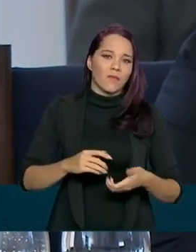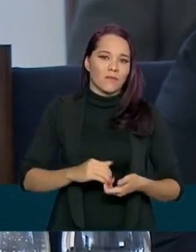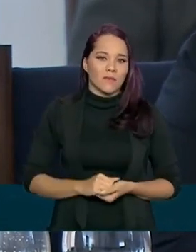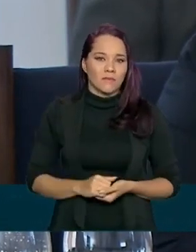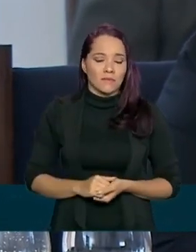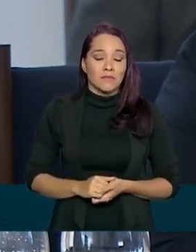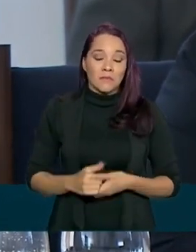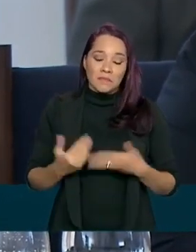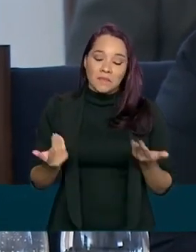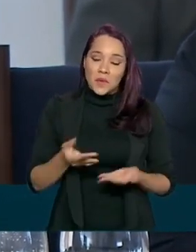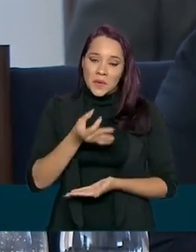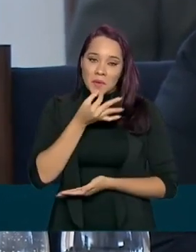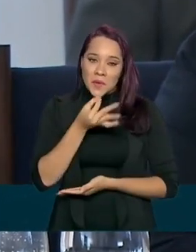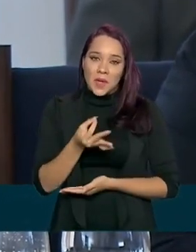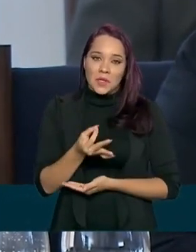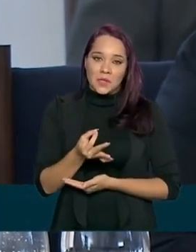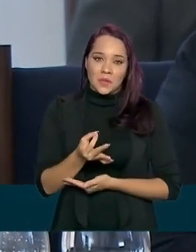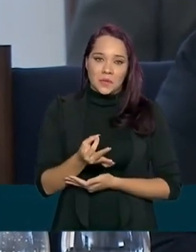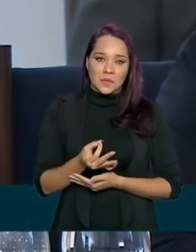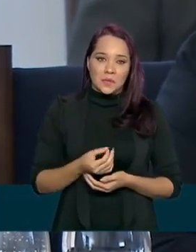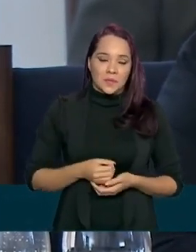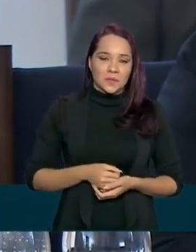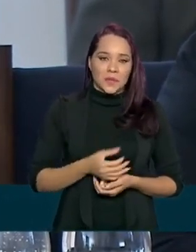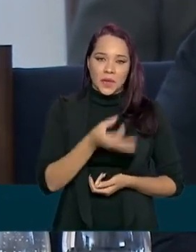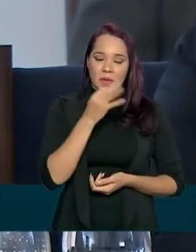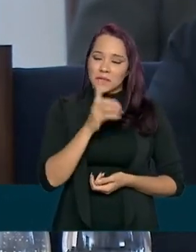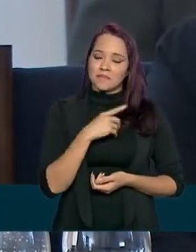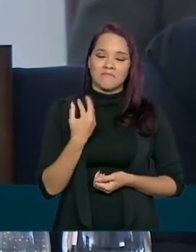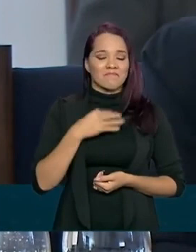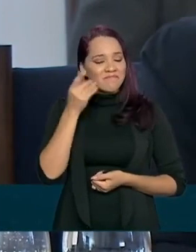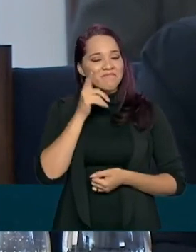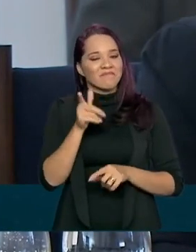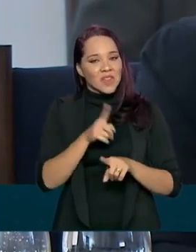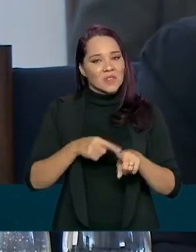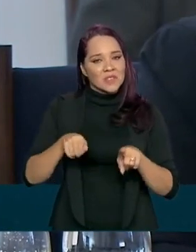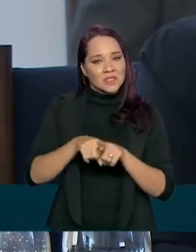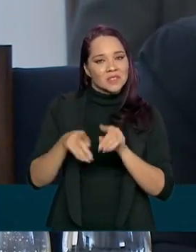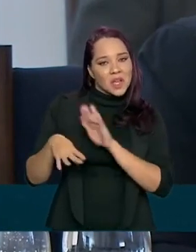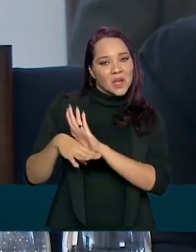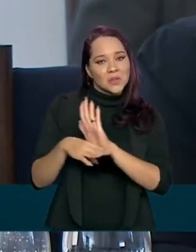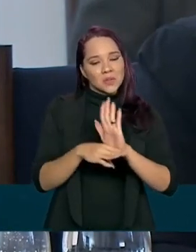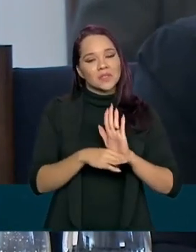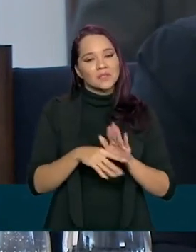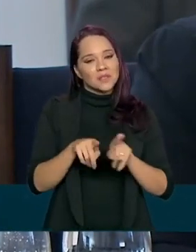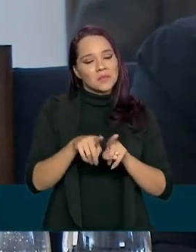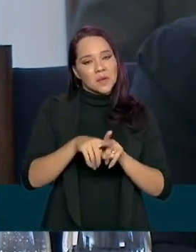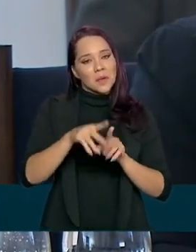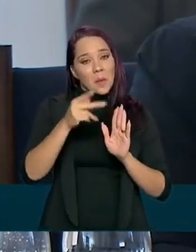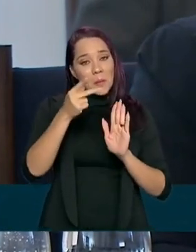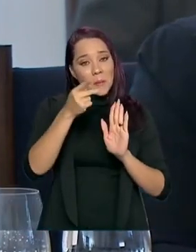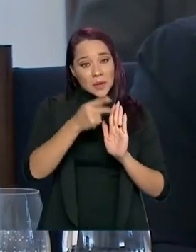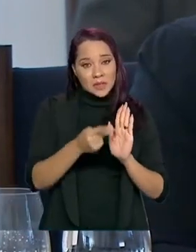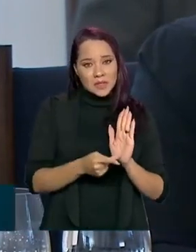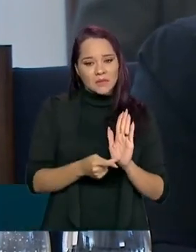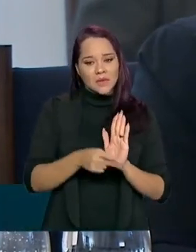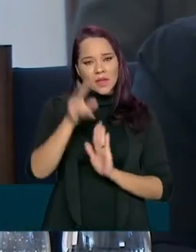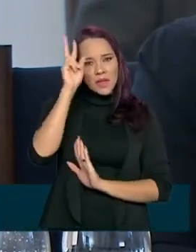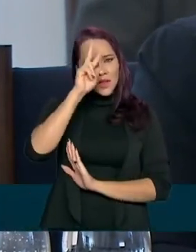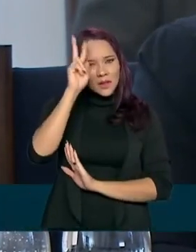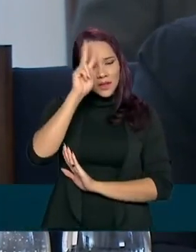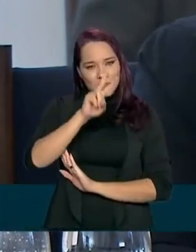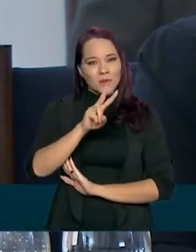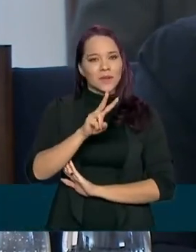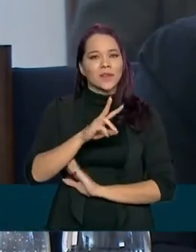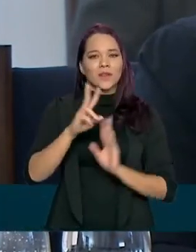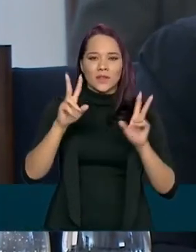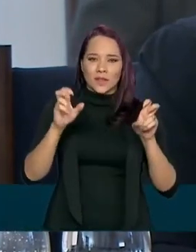nós acho que estamos atualizando e complementando o princípio que nos inspiram lema do